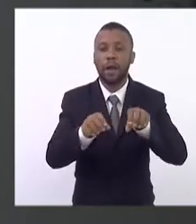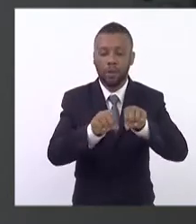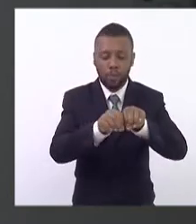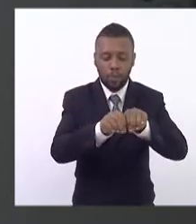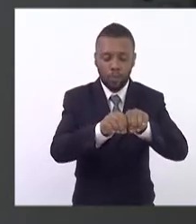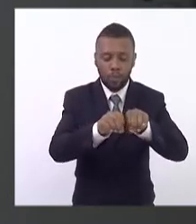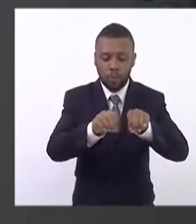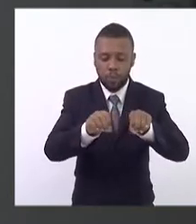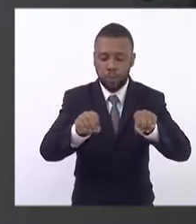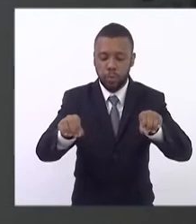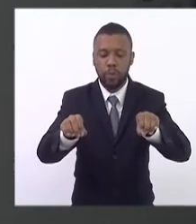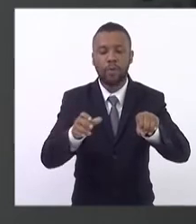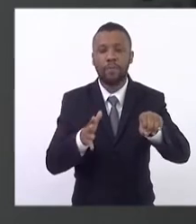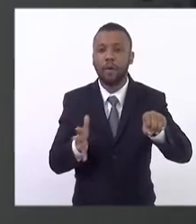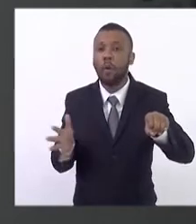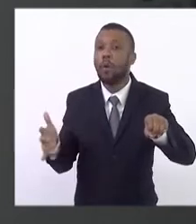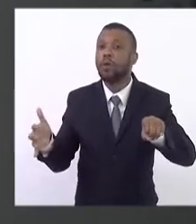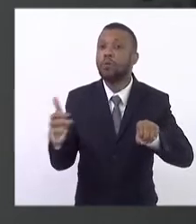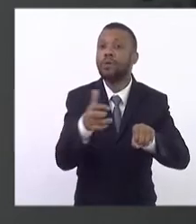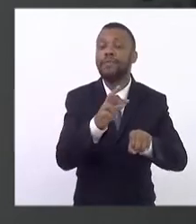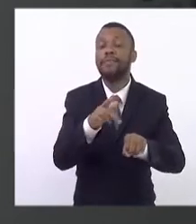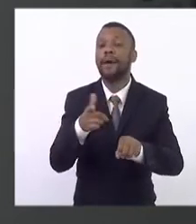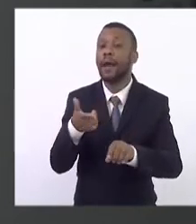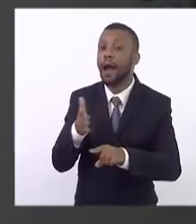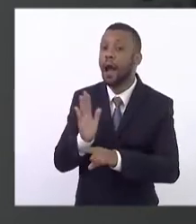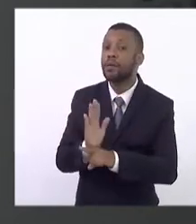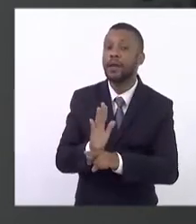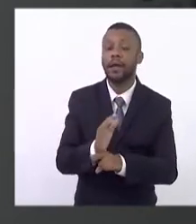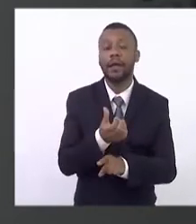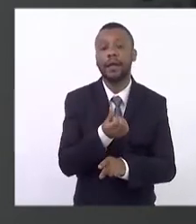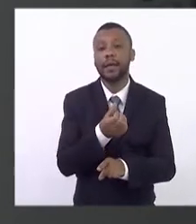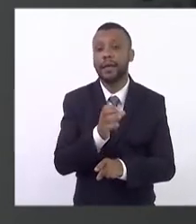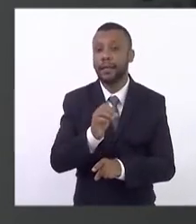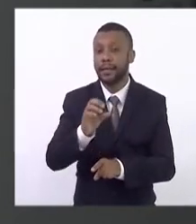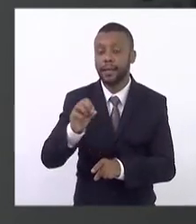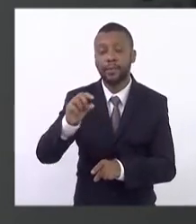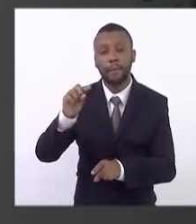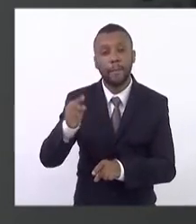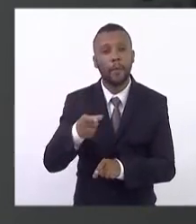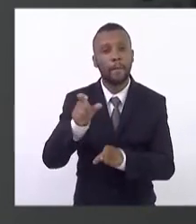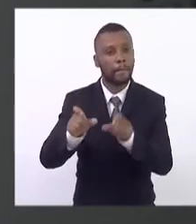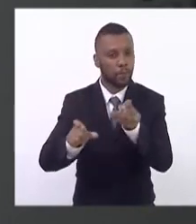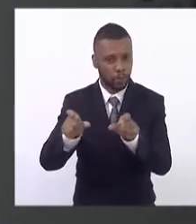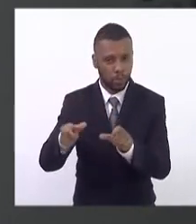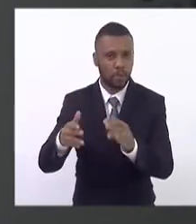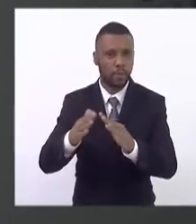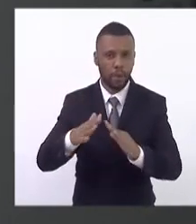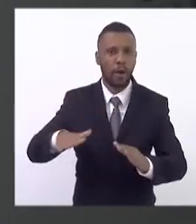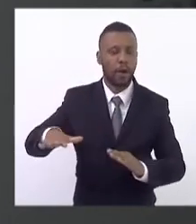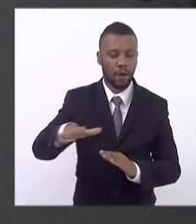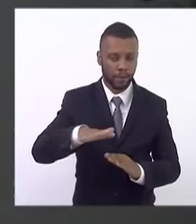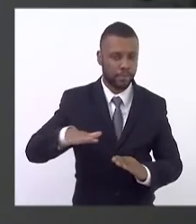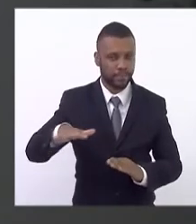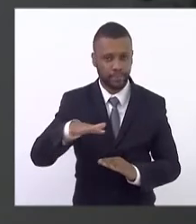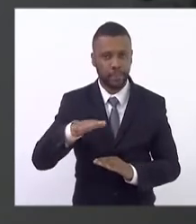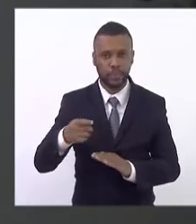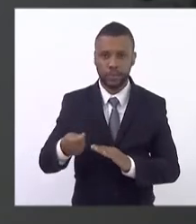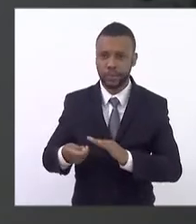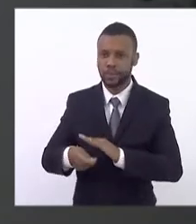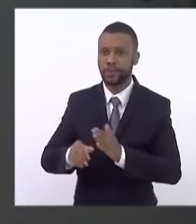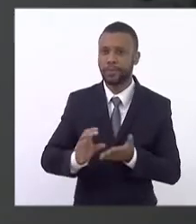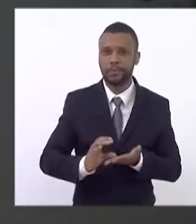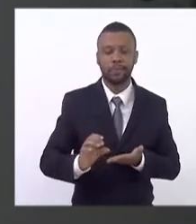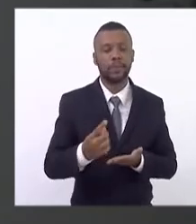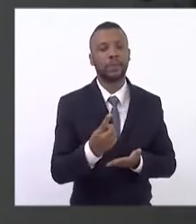Esse tronco coletor vai beneficiar aproximadamente 600 mil habitantes. ele um investimento de